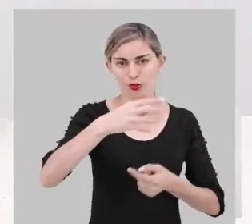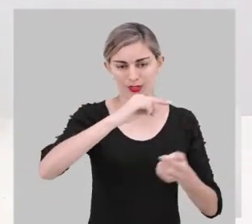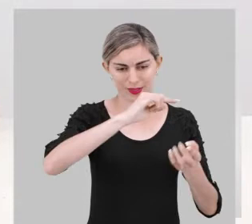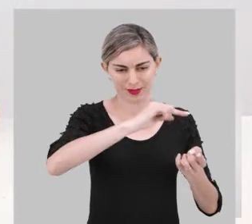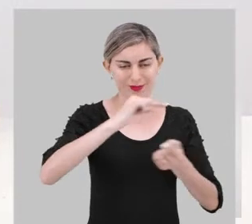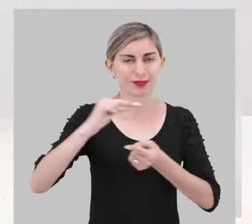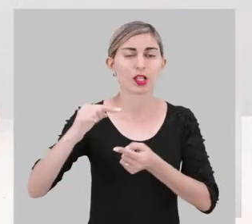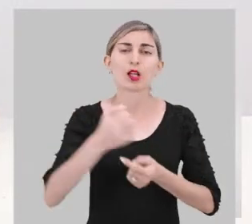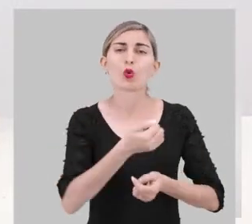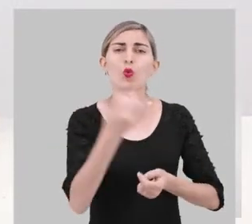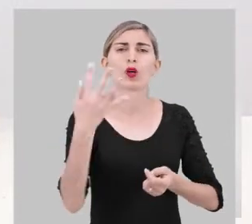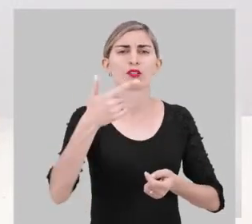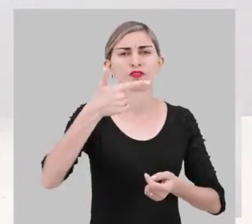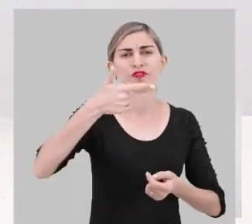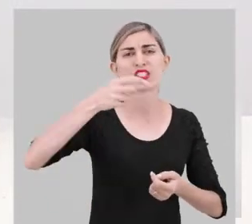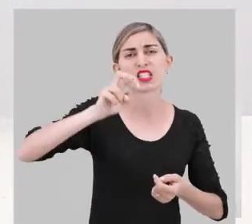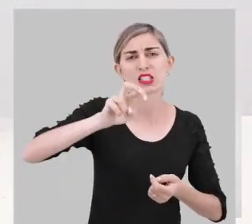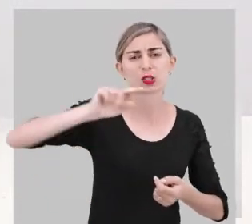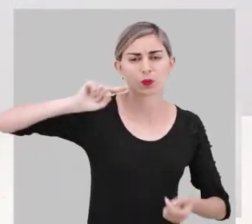então nós temos uma quantidade de